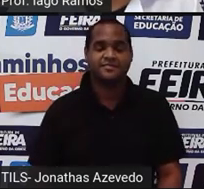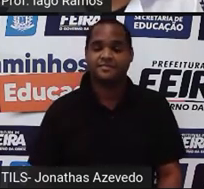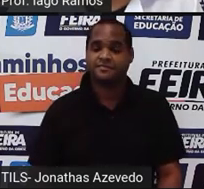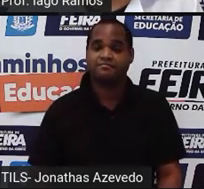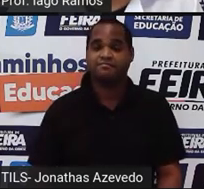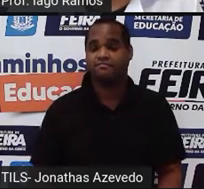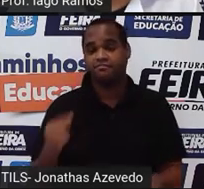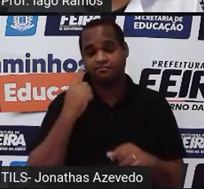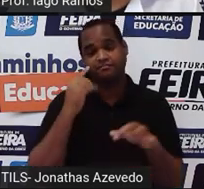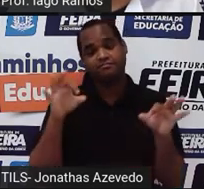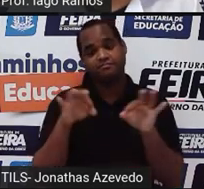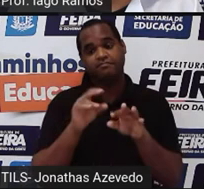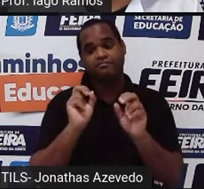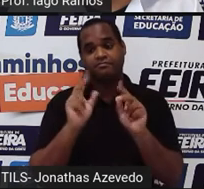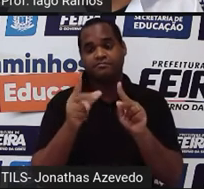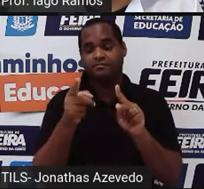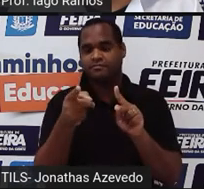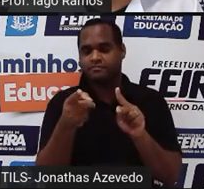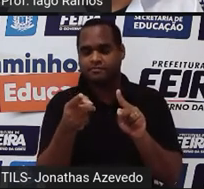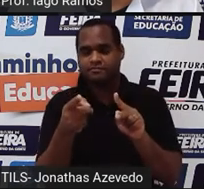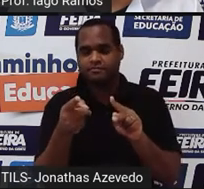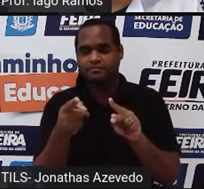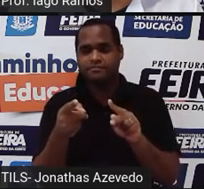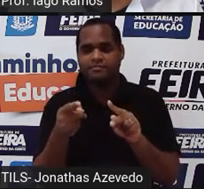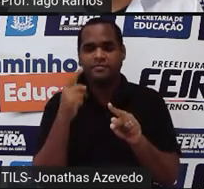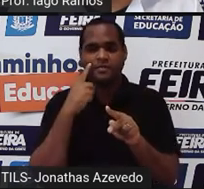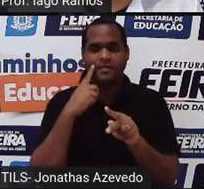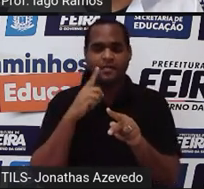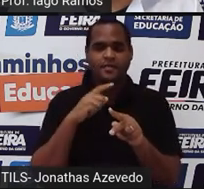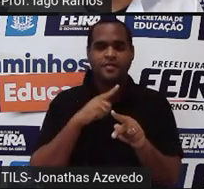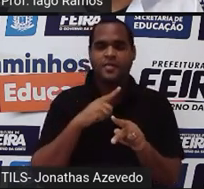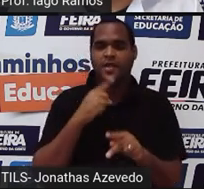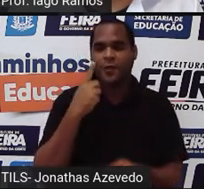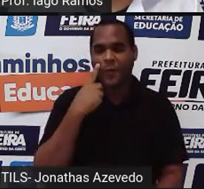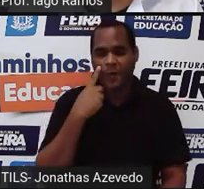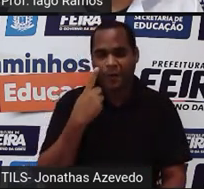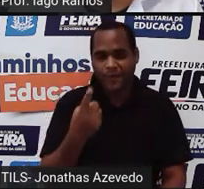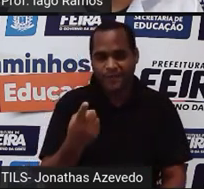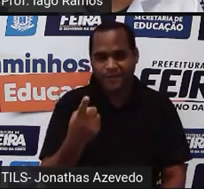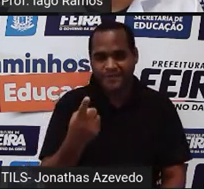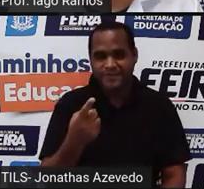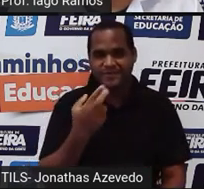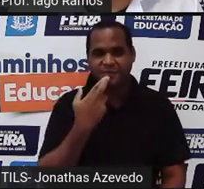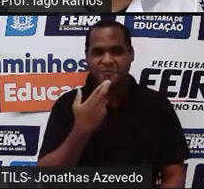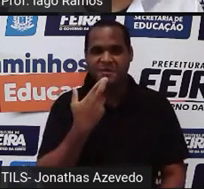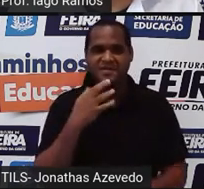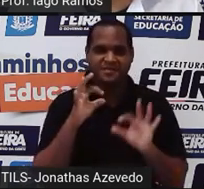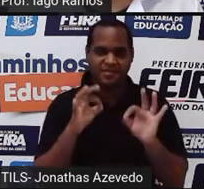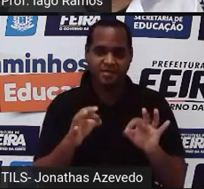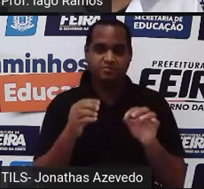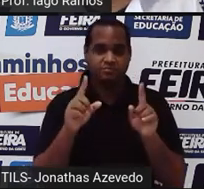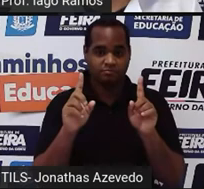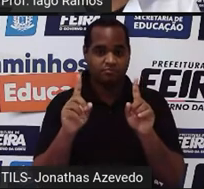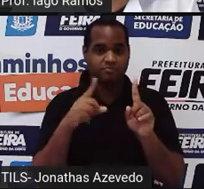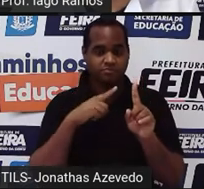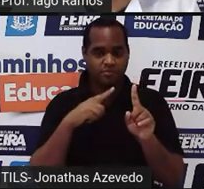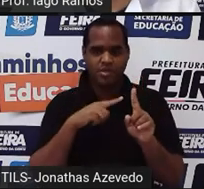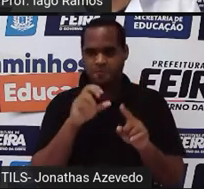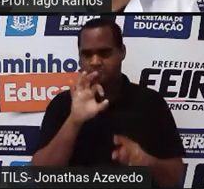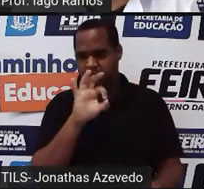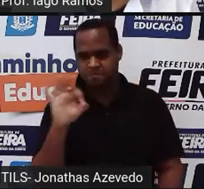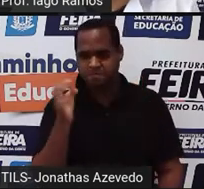Bom, finalizando aqui, temos aí o resultado que a gente teve, tá? Bacana?